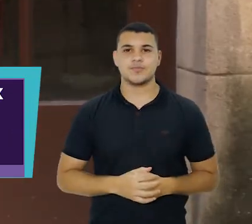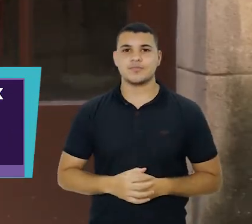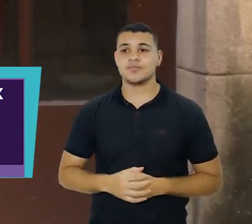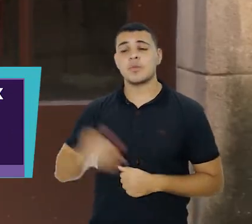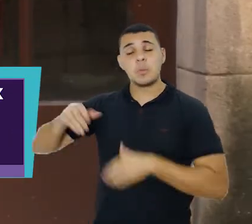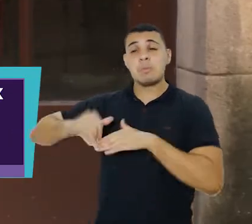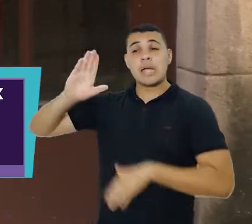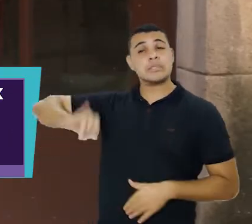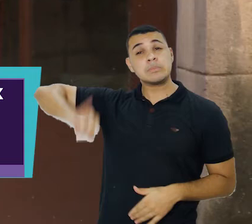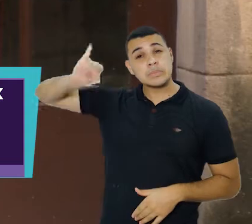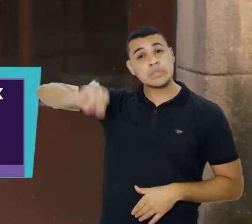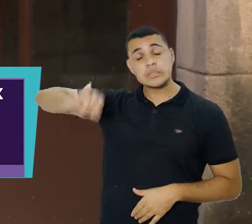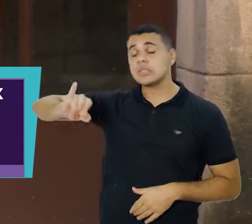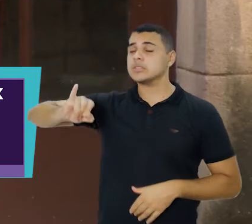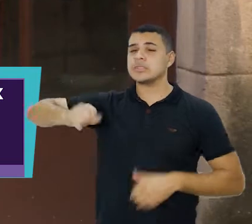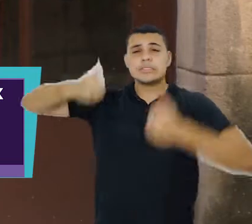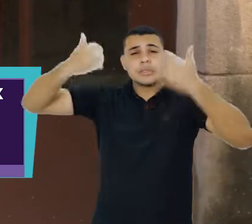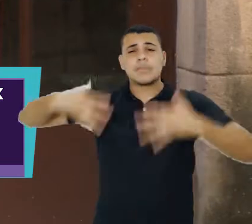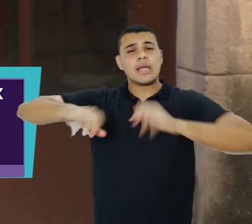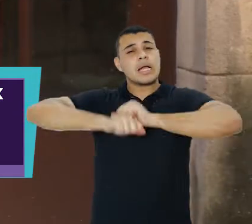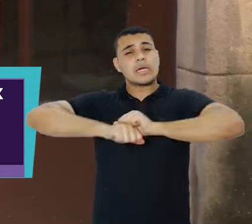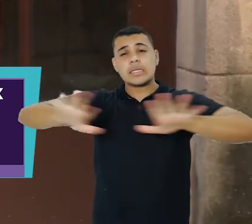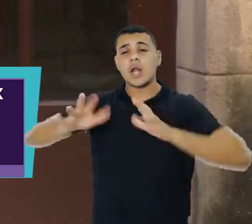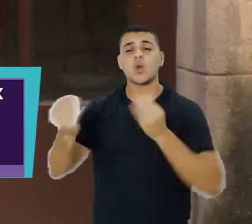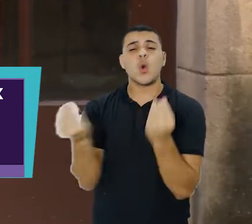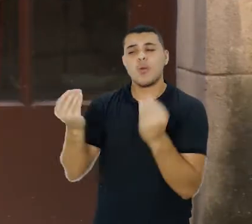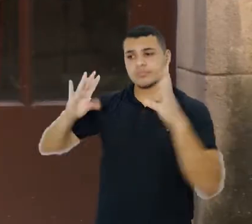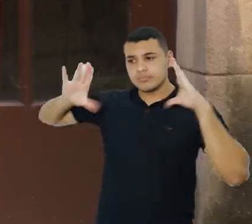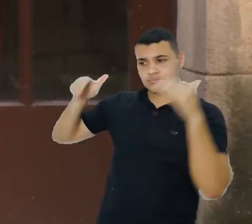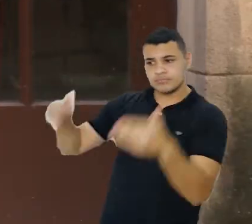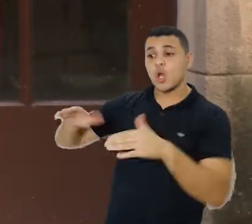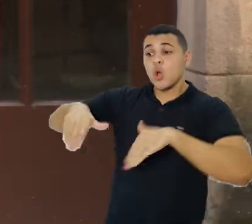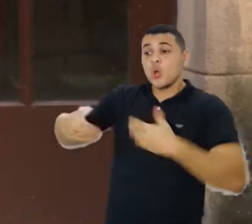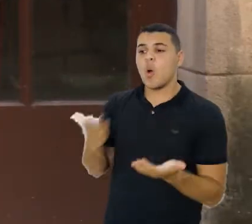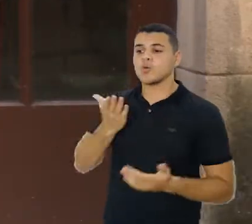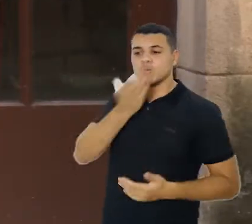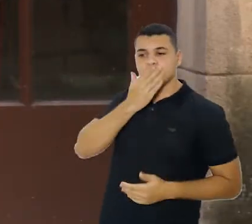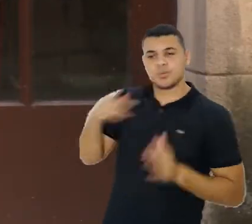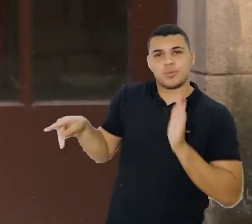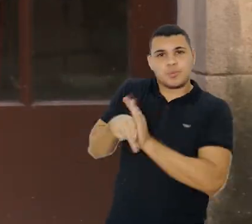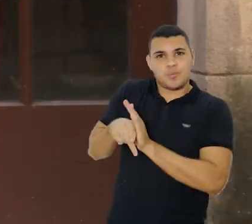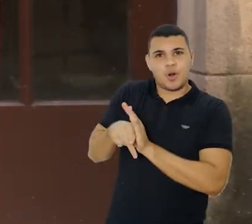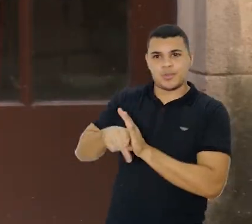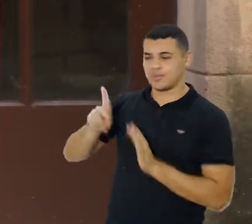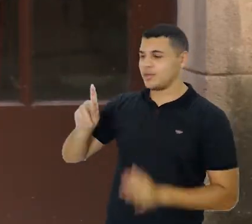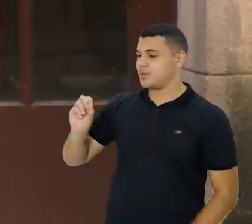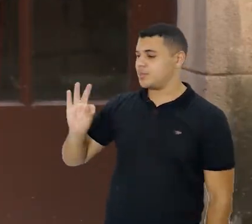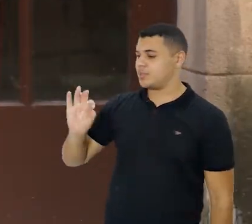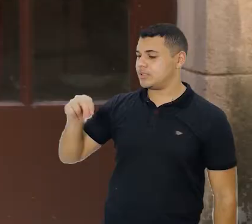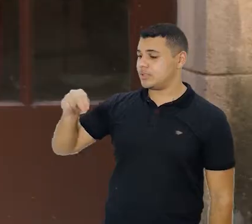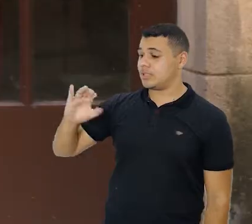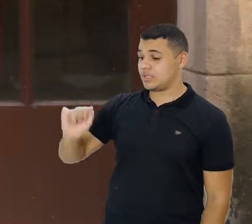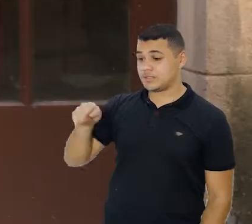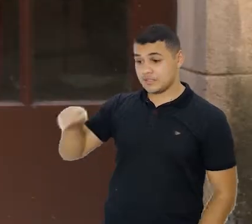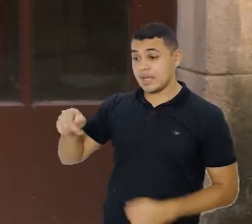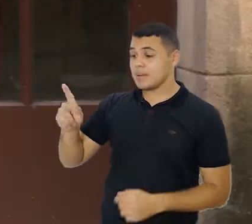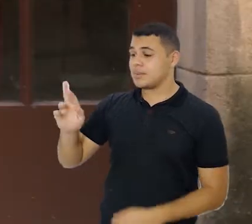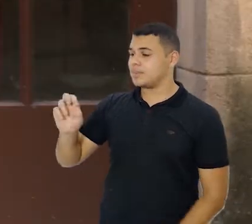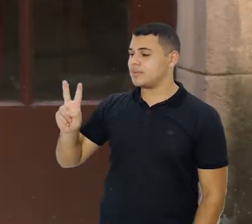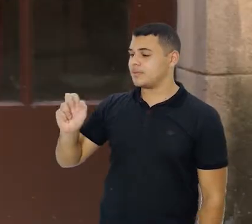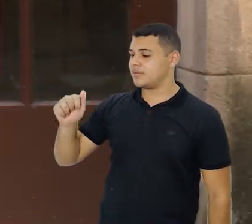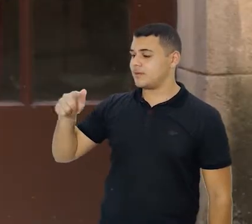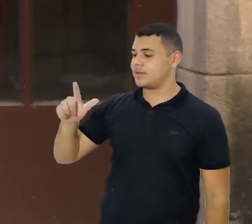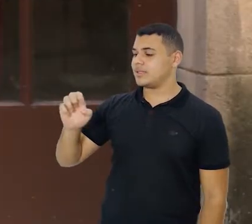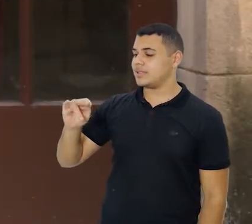variável. O mais importante é sempre deixar claro, especificar né? Que potência é essa? A prevalência é uma medida